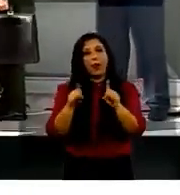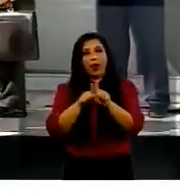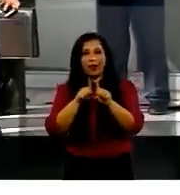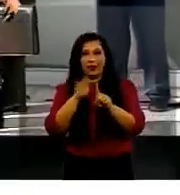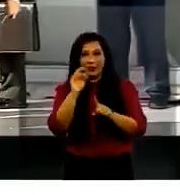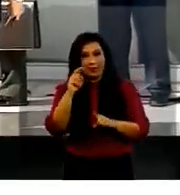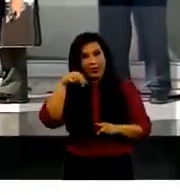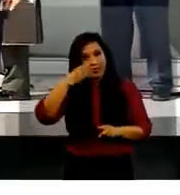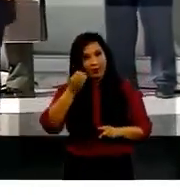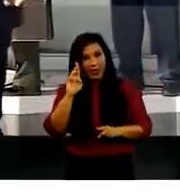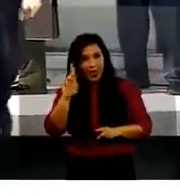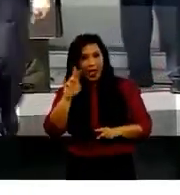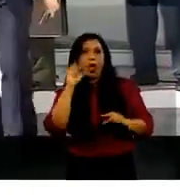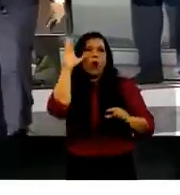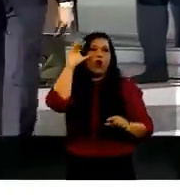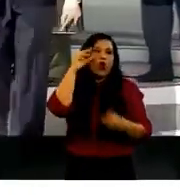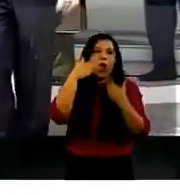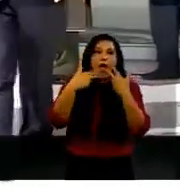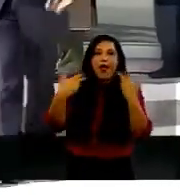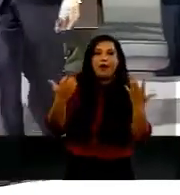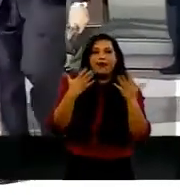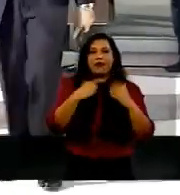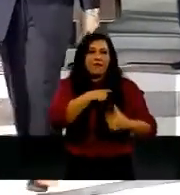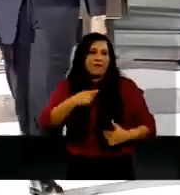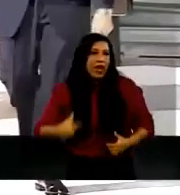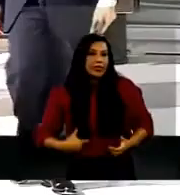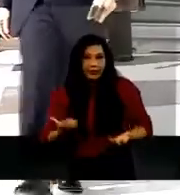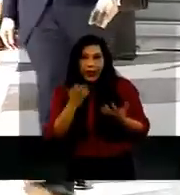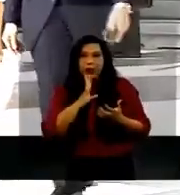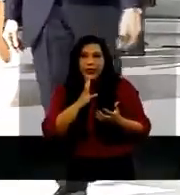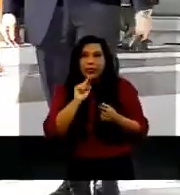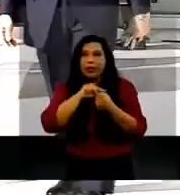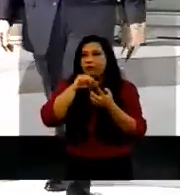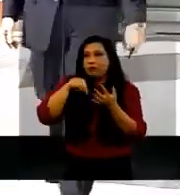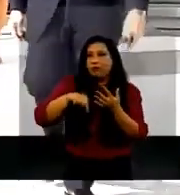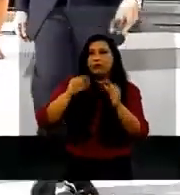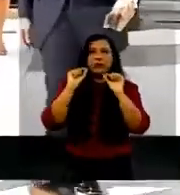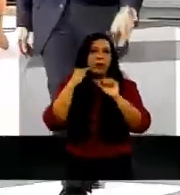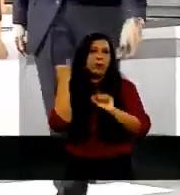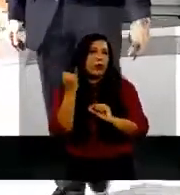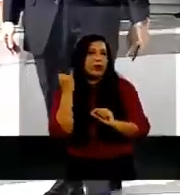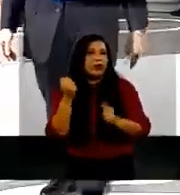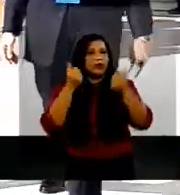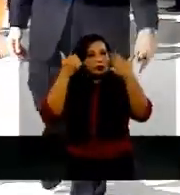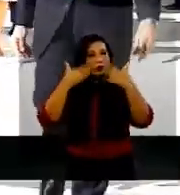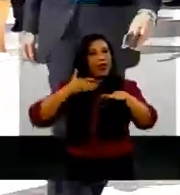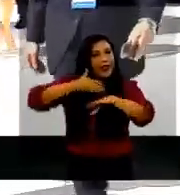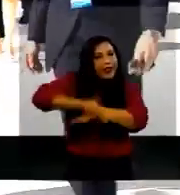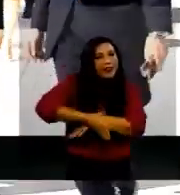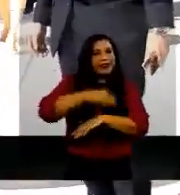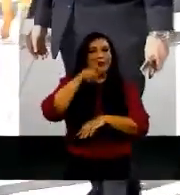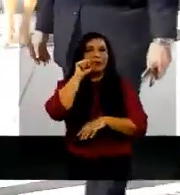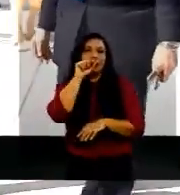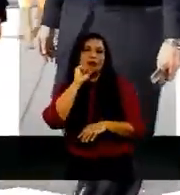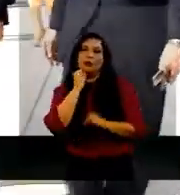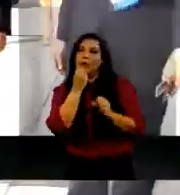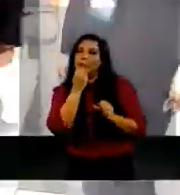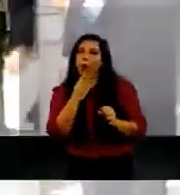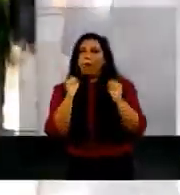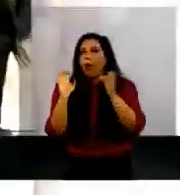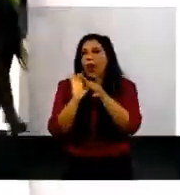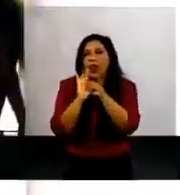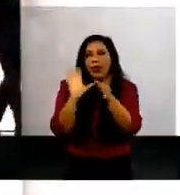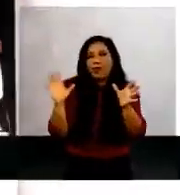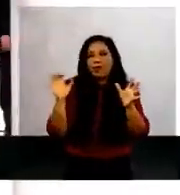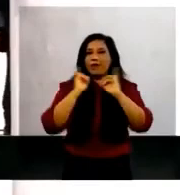@tvnbr. Lá tem curiosidades sobre a faixa, né? Ela é confeccionada de seda, ela é costurada com fios de ouro, tem